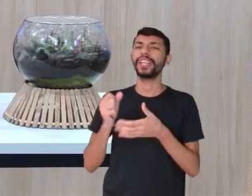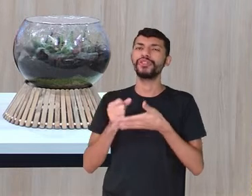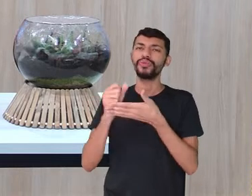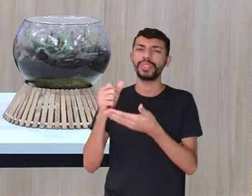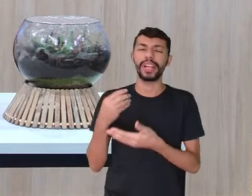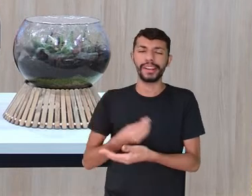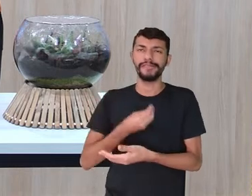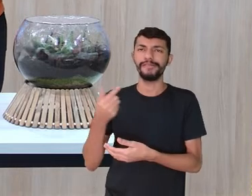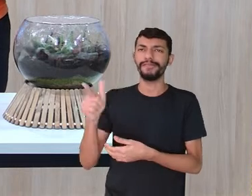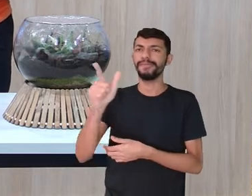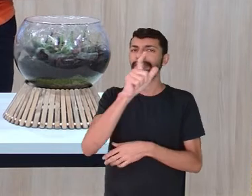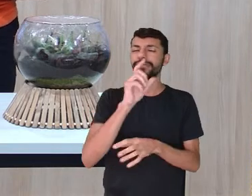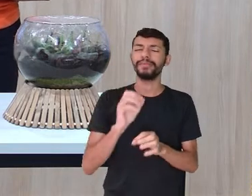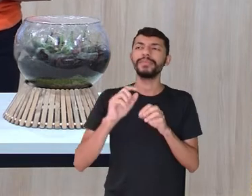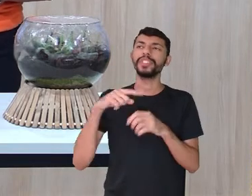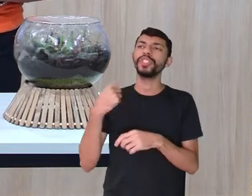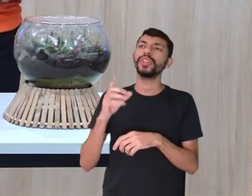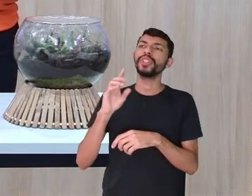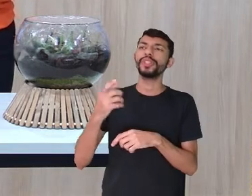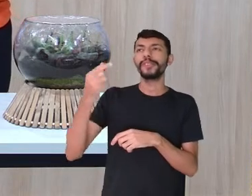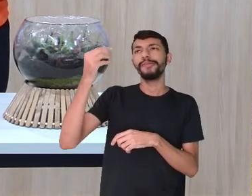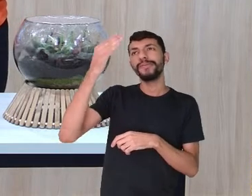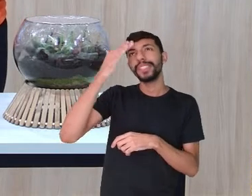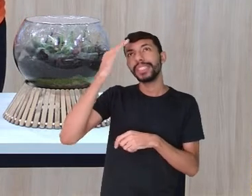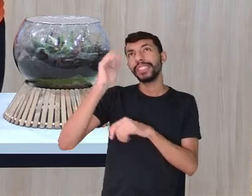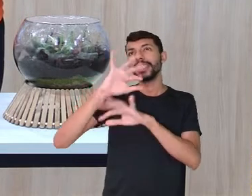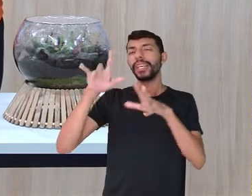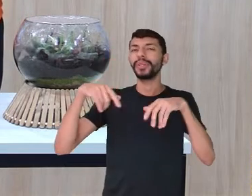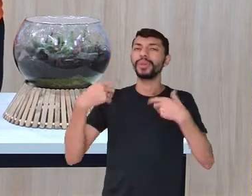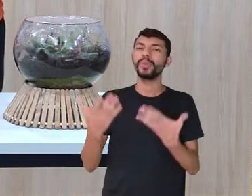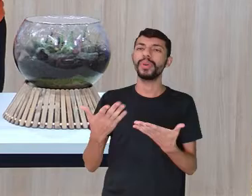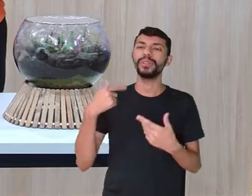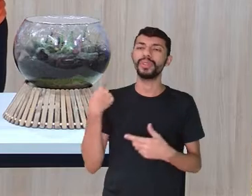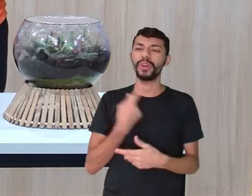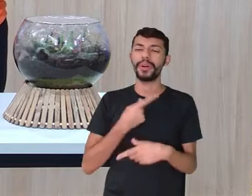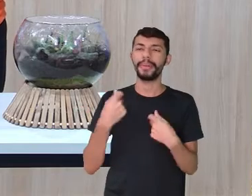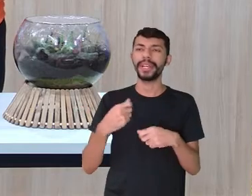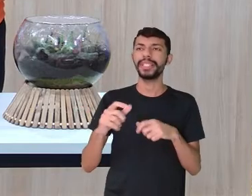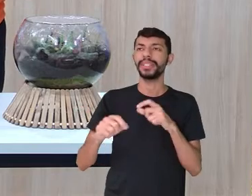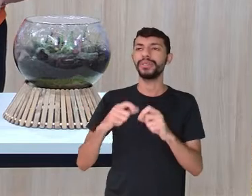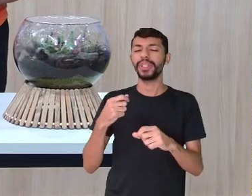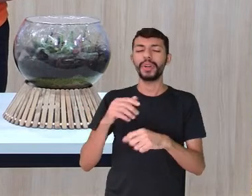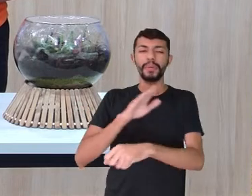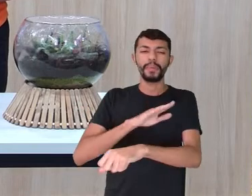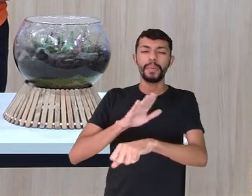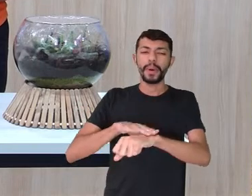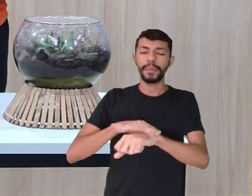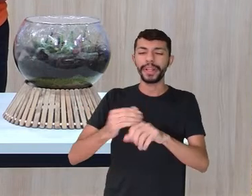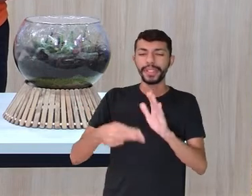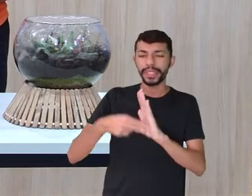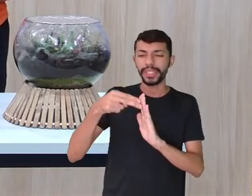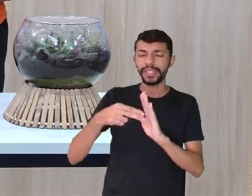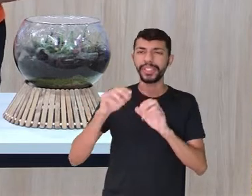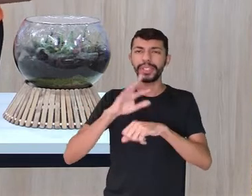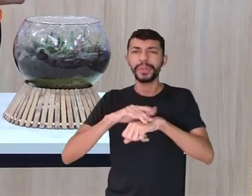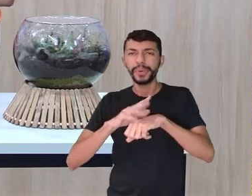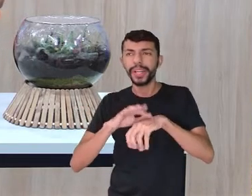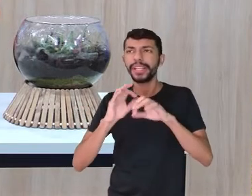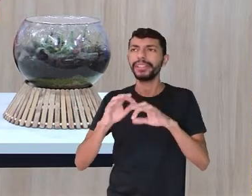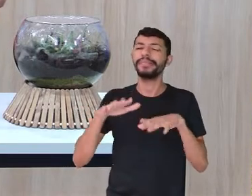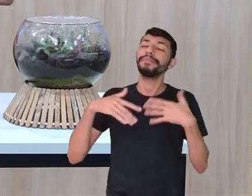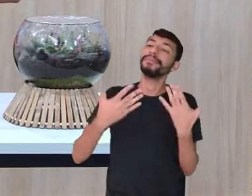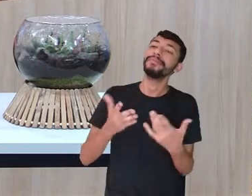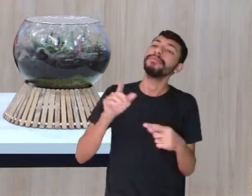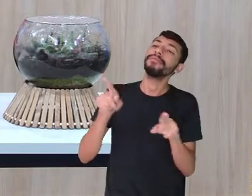temos consciência dessa necessidade quando estamos precisando numa cirurgia, num acidente, em uma doença. Então, nós